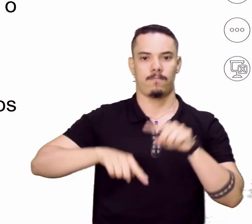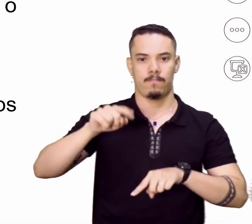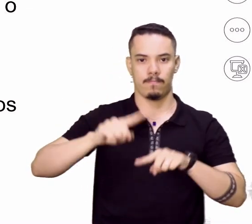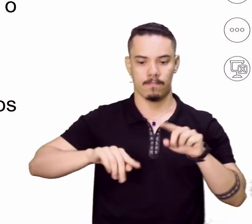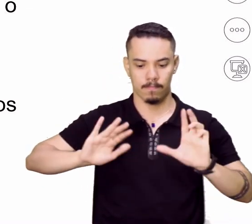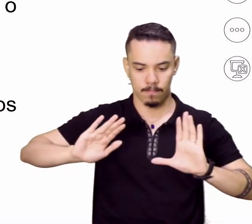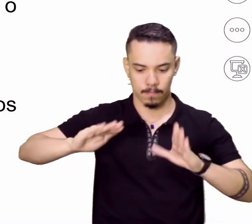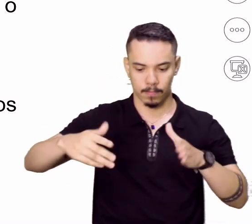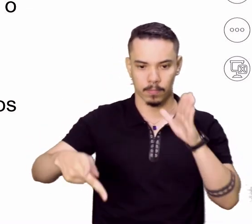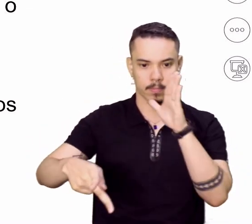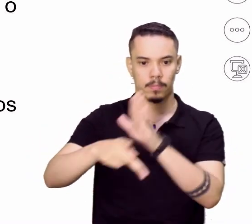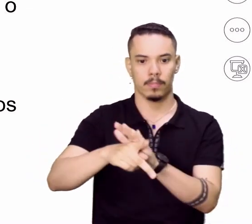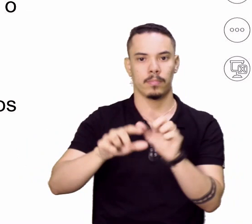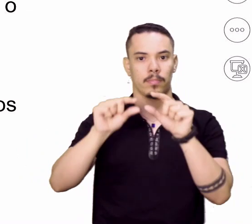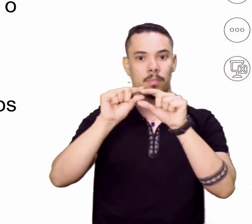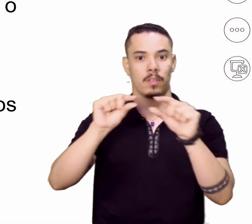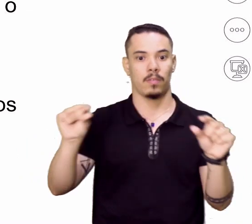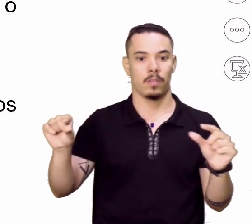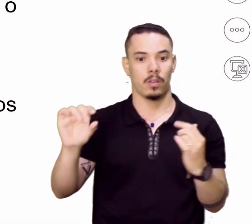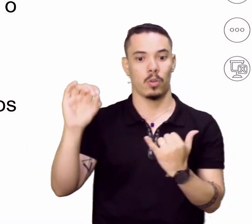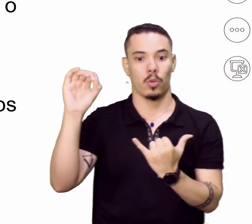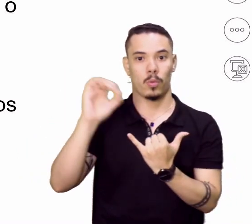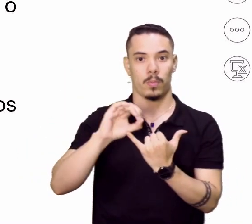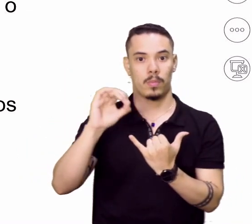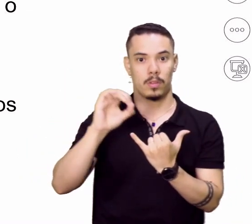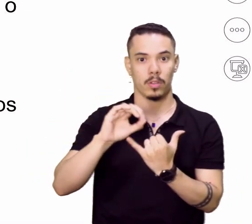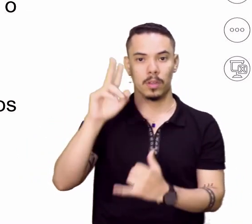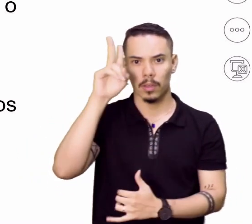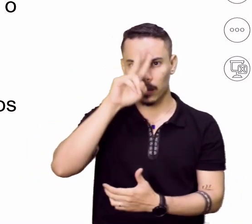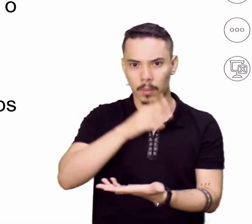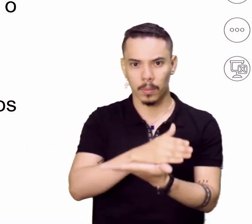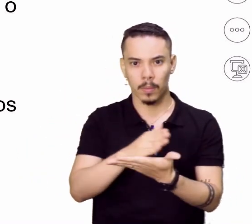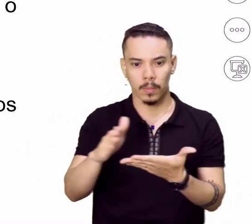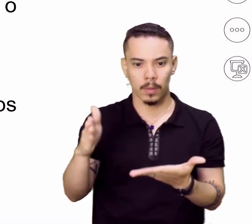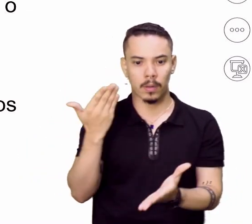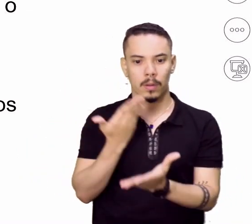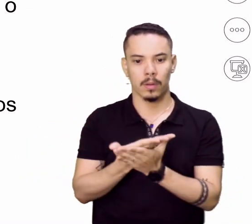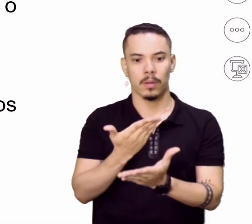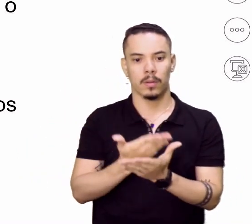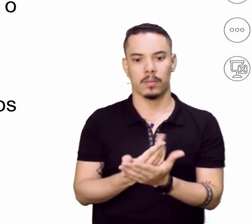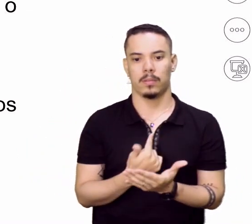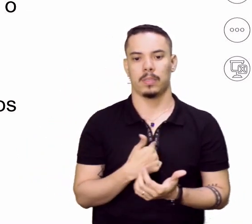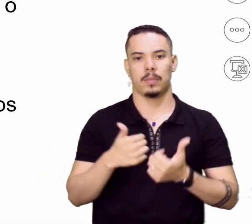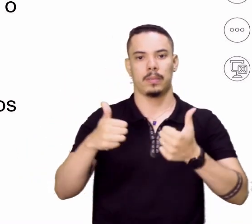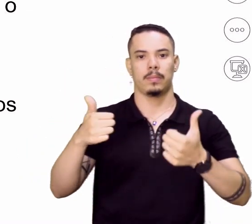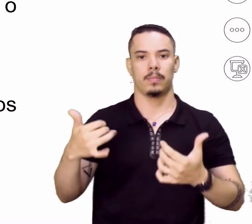objeto da frase. O objeto. Lá no início da aula a gente viu sobre essa questão de